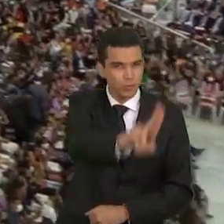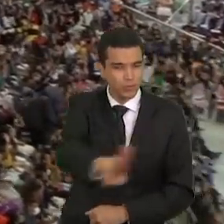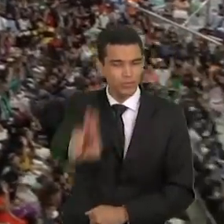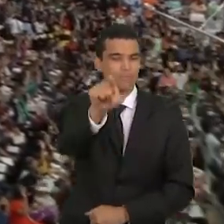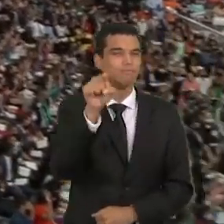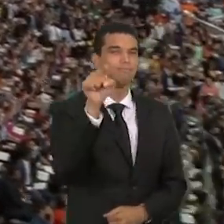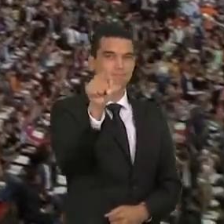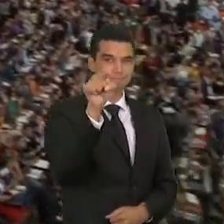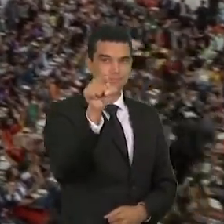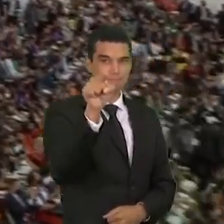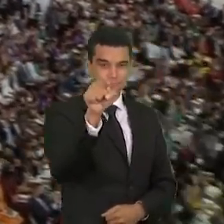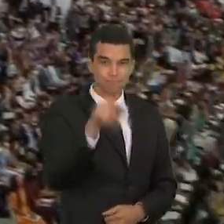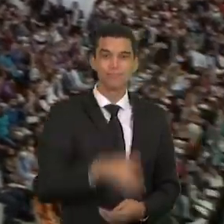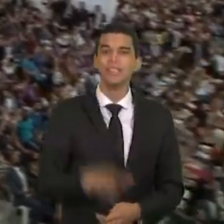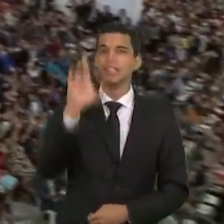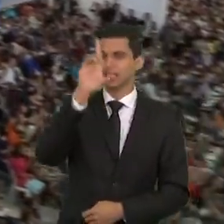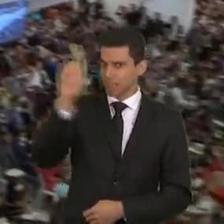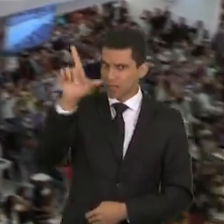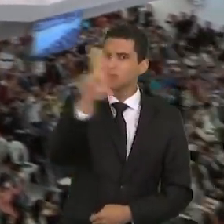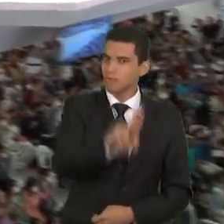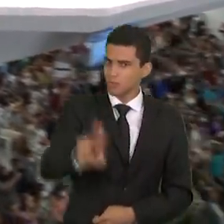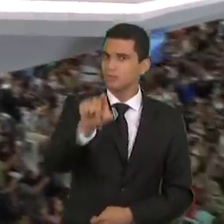usar. Vai usar